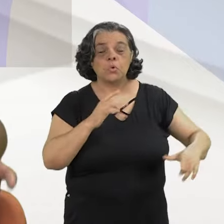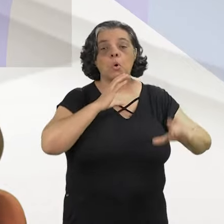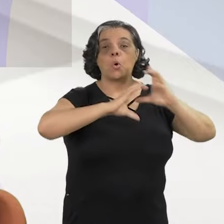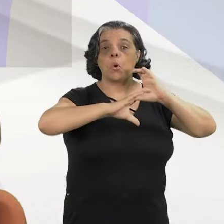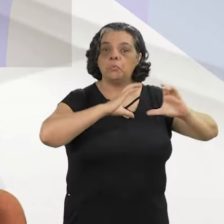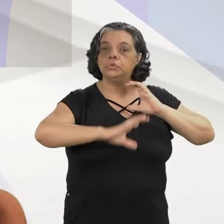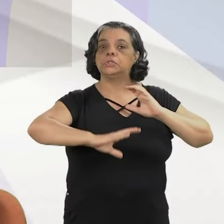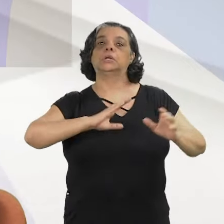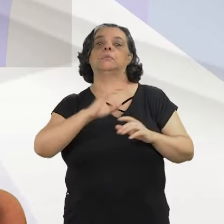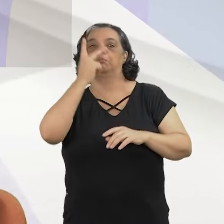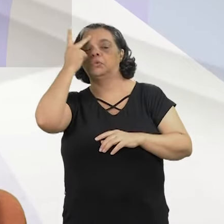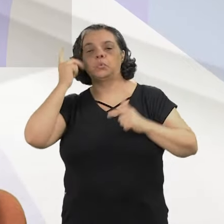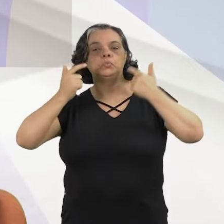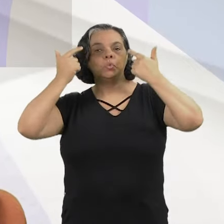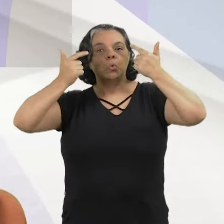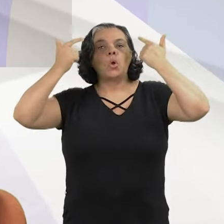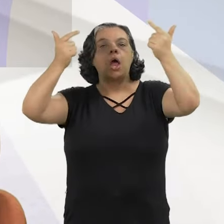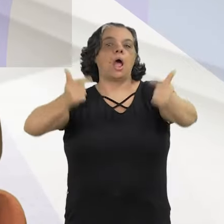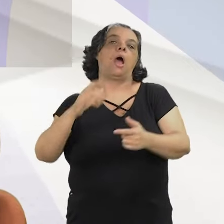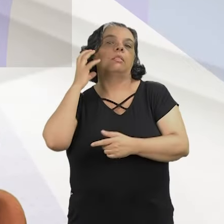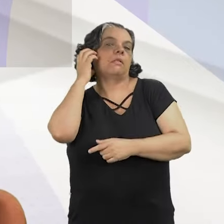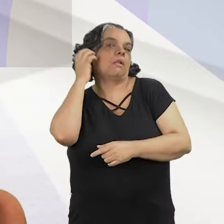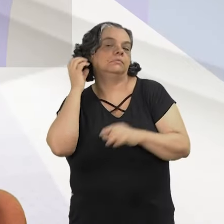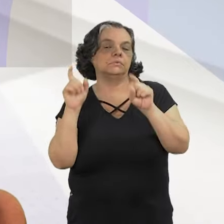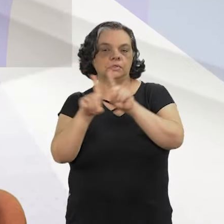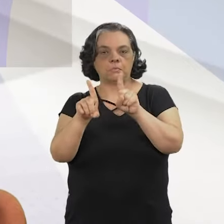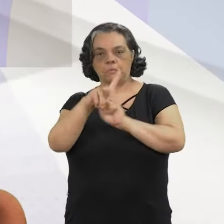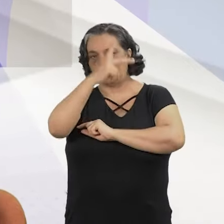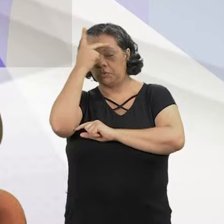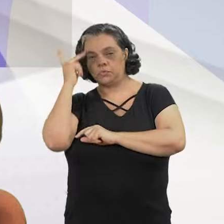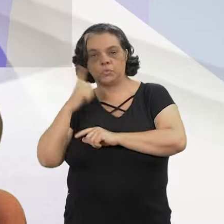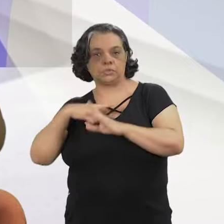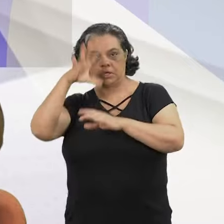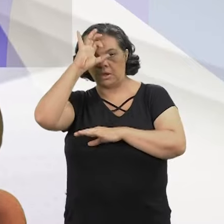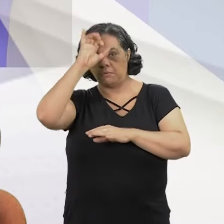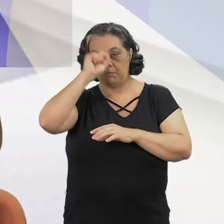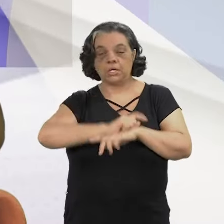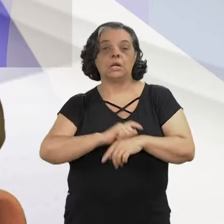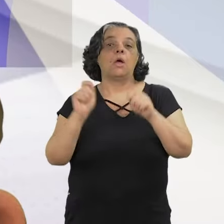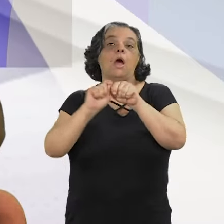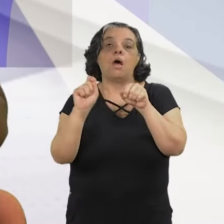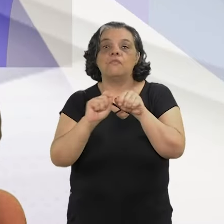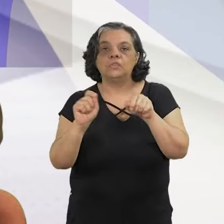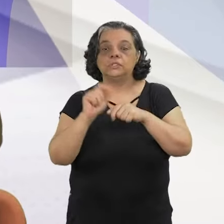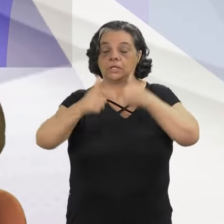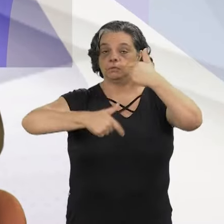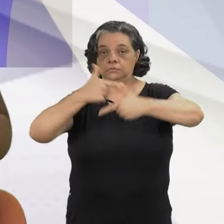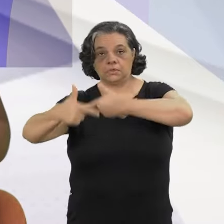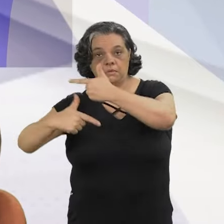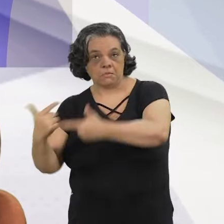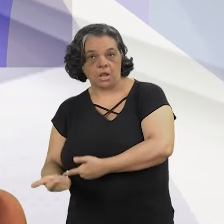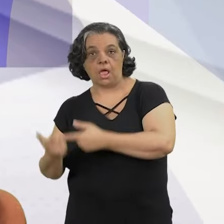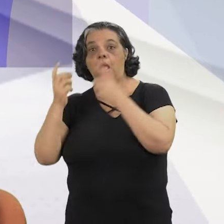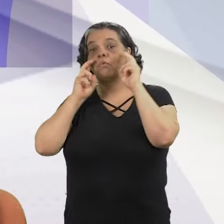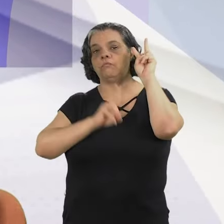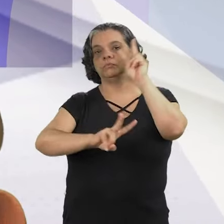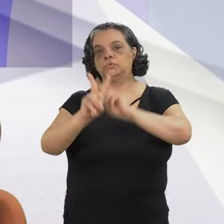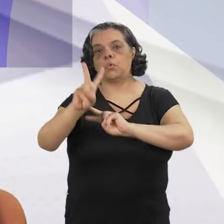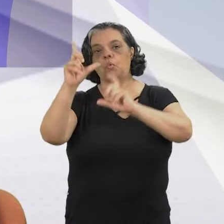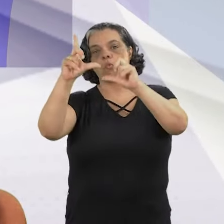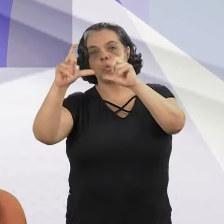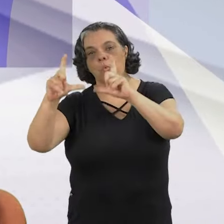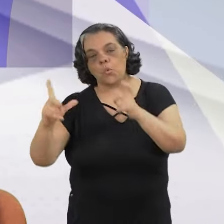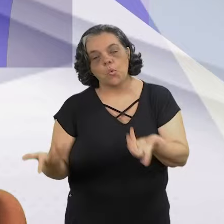comunicadores militantes Radialistas eh gente que aprendeu a fazer a trabalhar com audiovisual